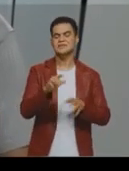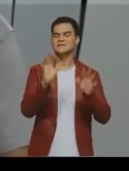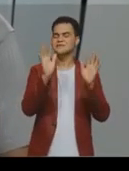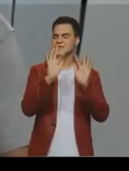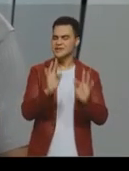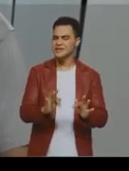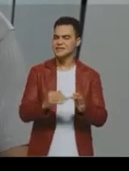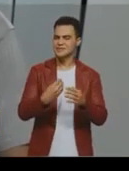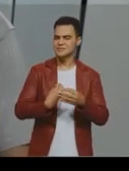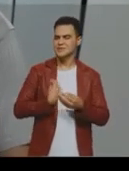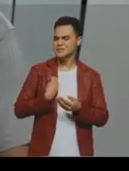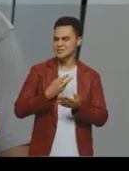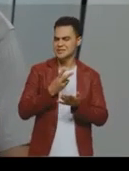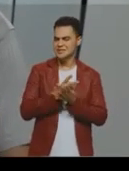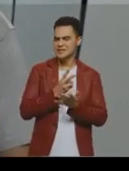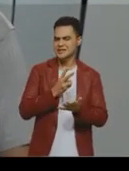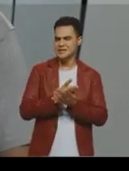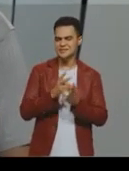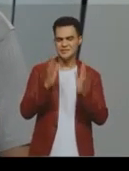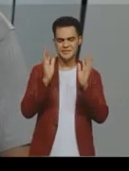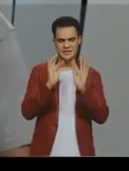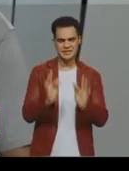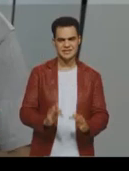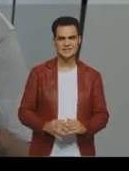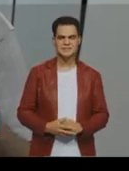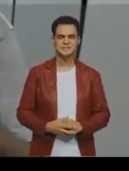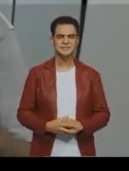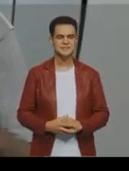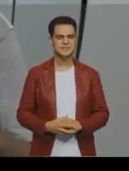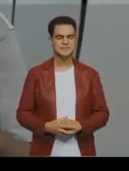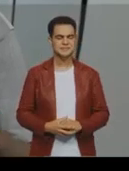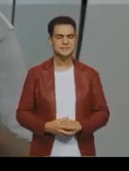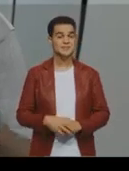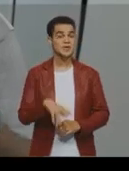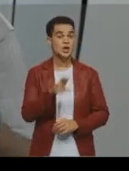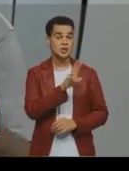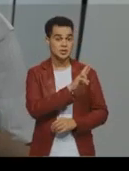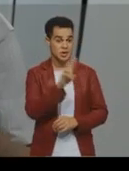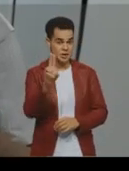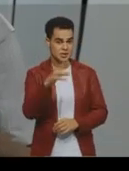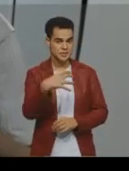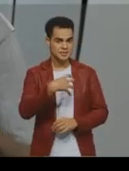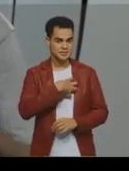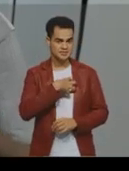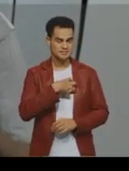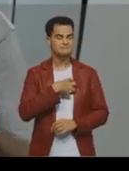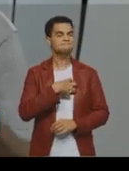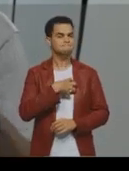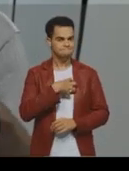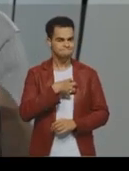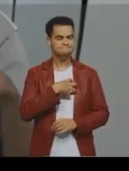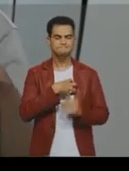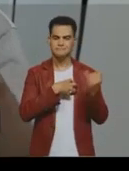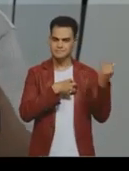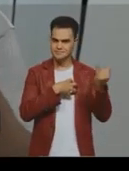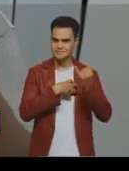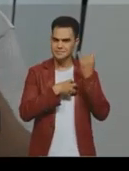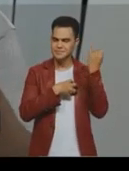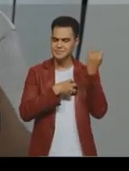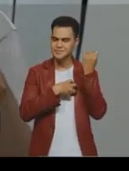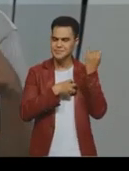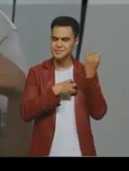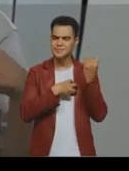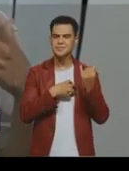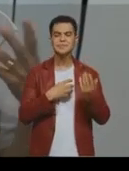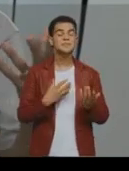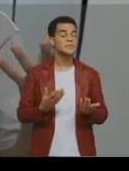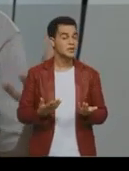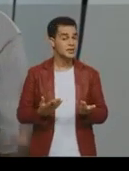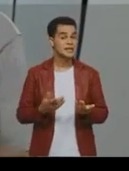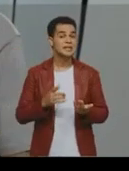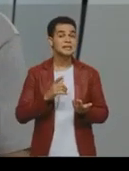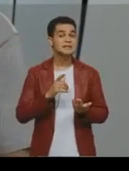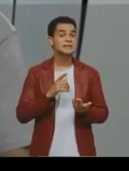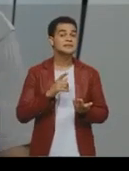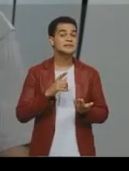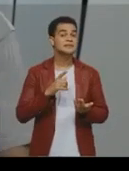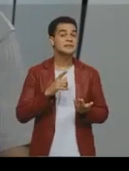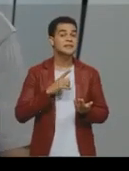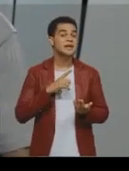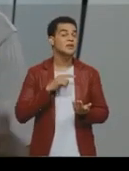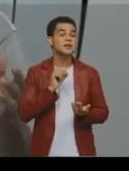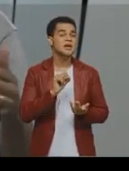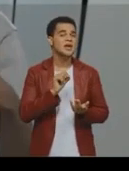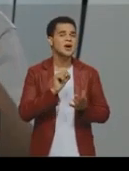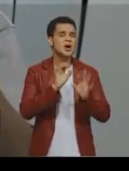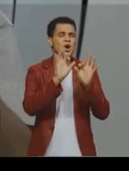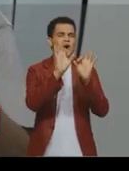por isso. Bom, o nome científico, ele é fundamental para que haja uma grande